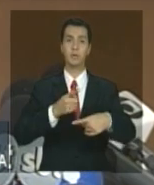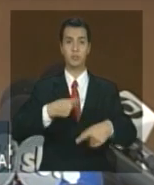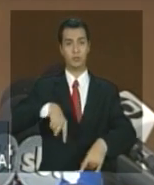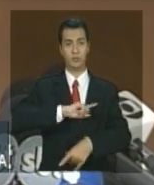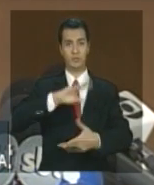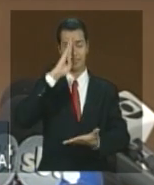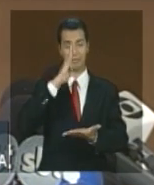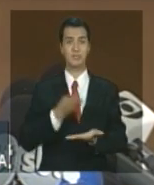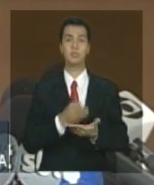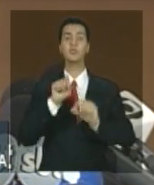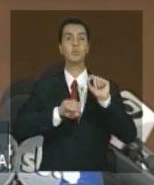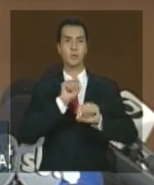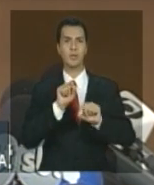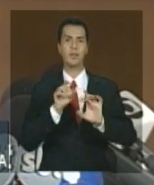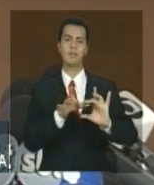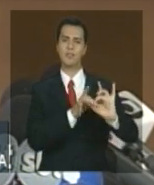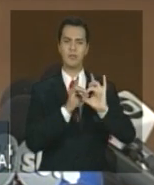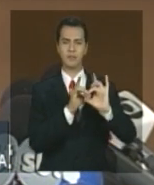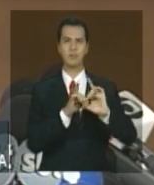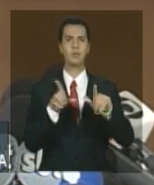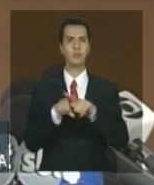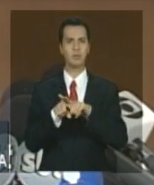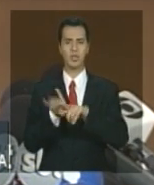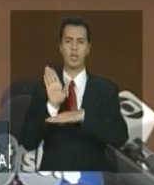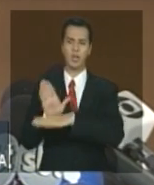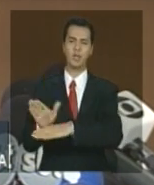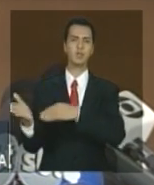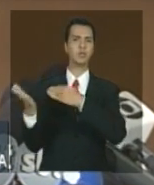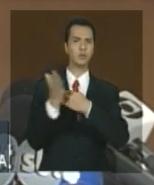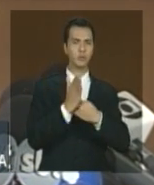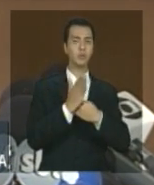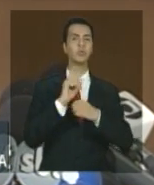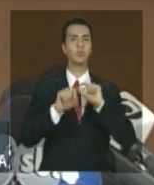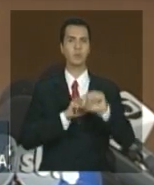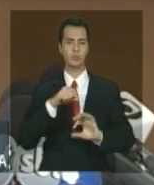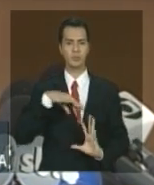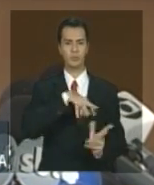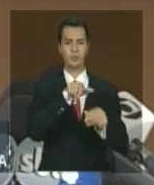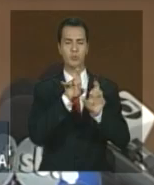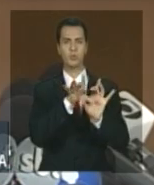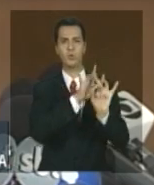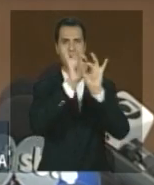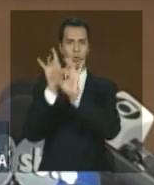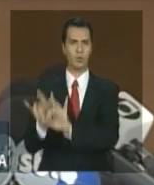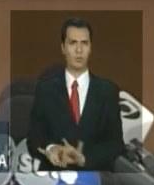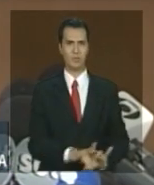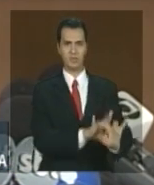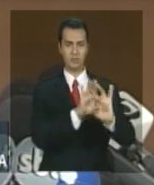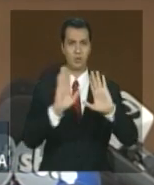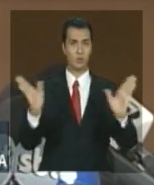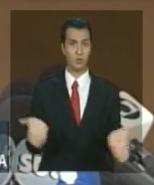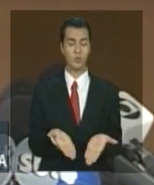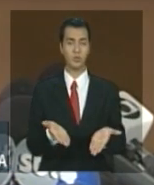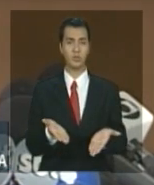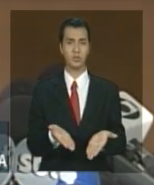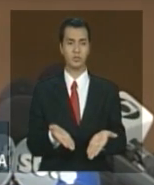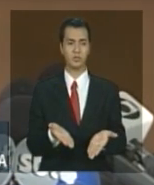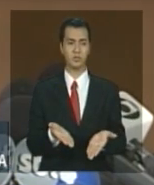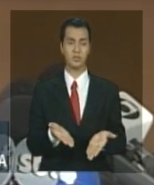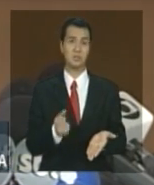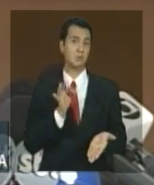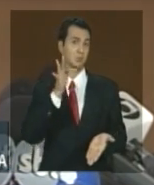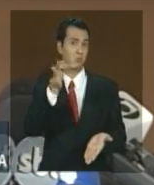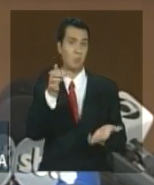sem integração e sem cooperação, este mundo globalizado, ele terá da globalização os